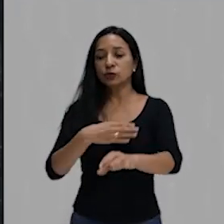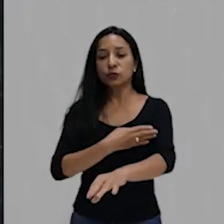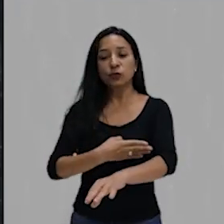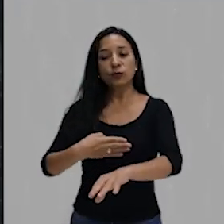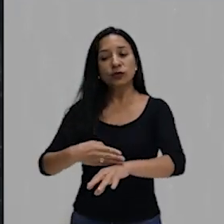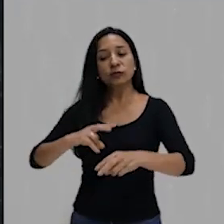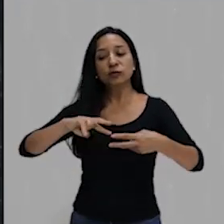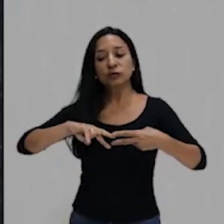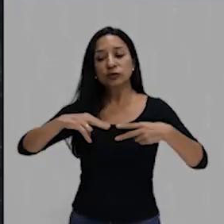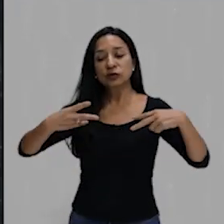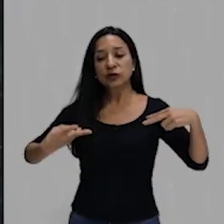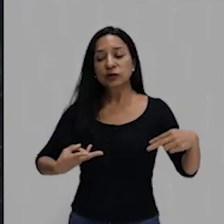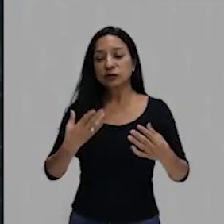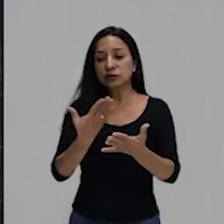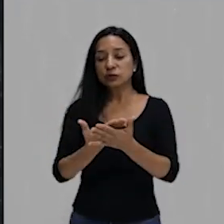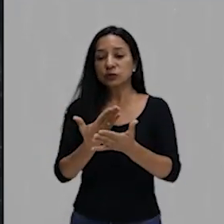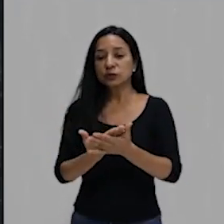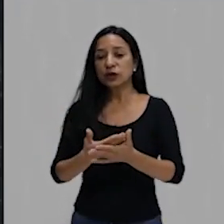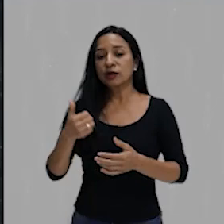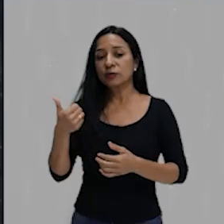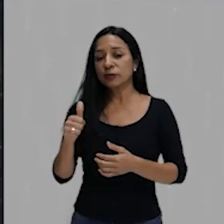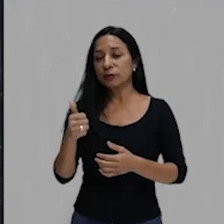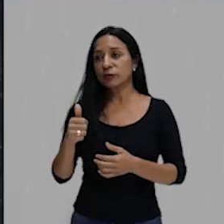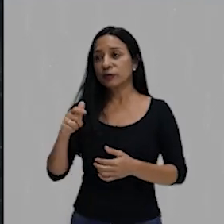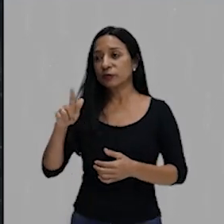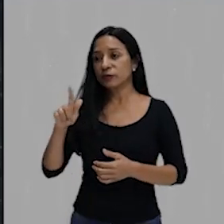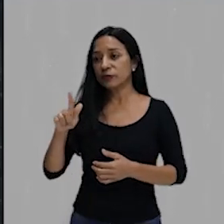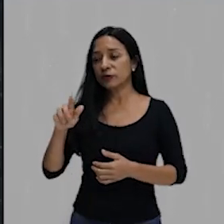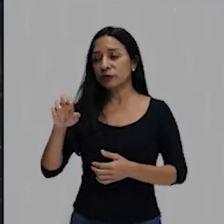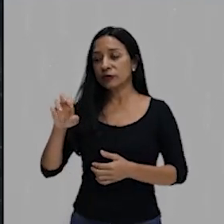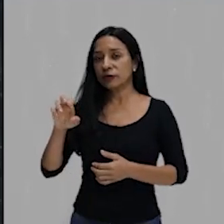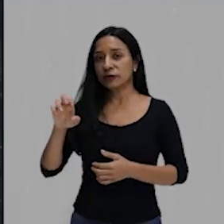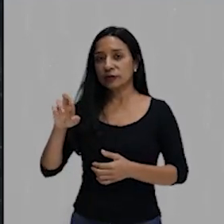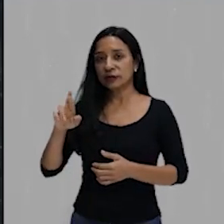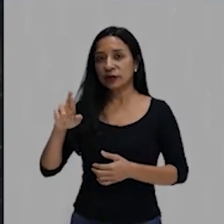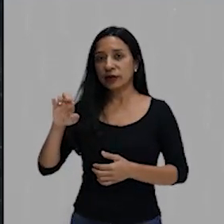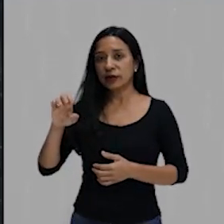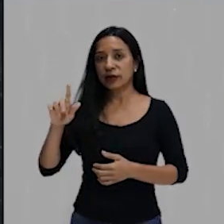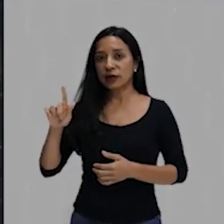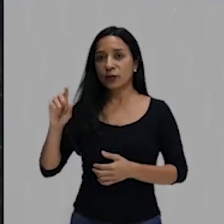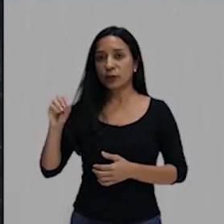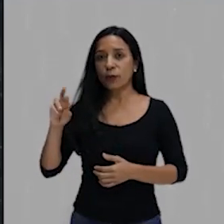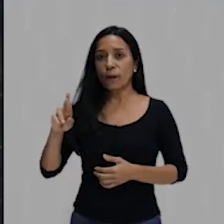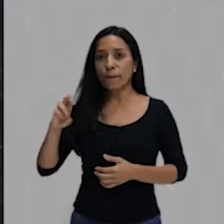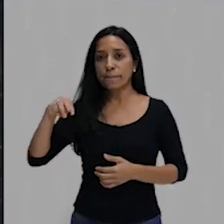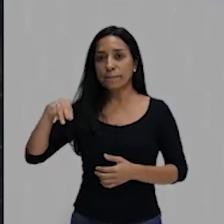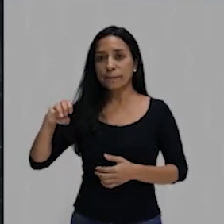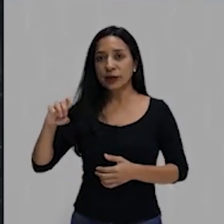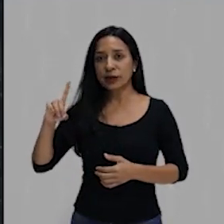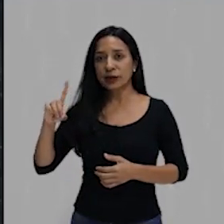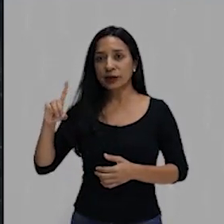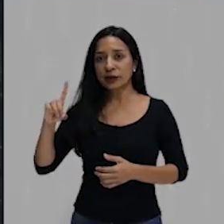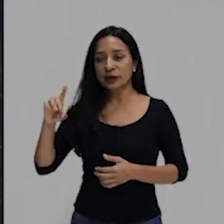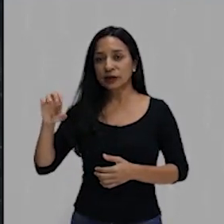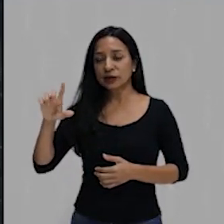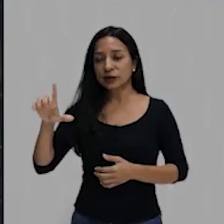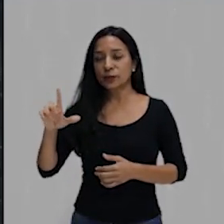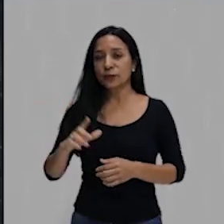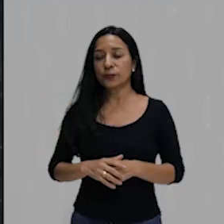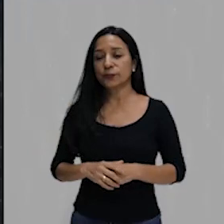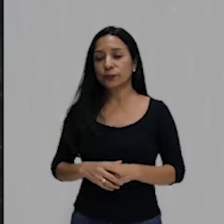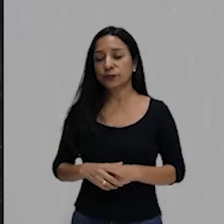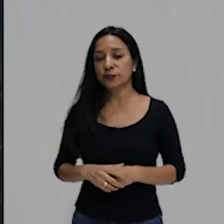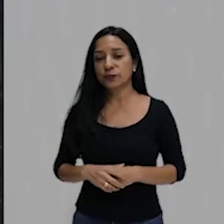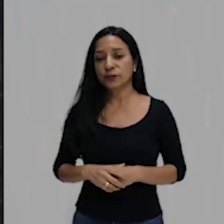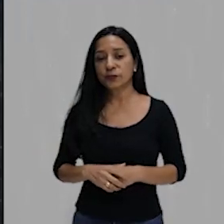foram estudadas primeiramente por Gregor Mendel, né, que foi o pai da genética. Então nós vamos falar sobre a